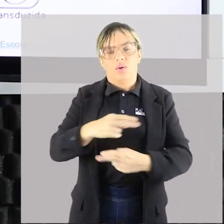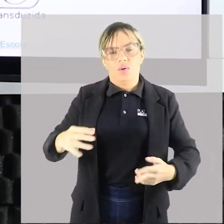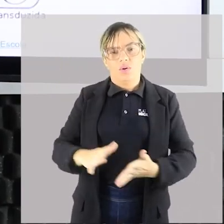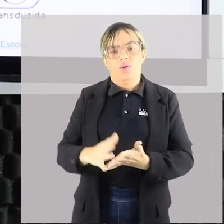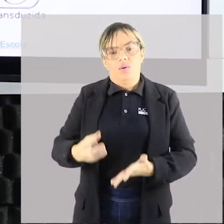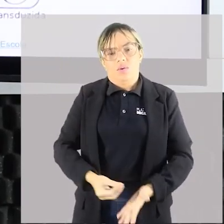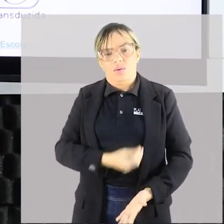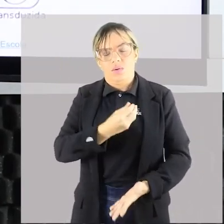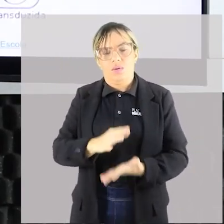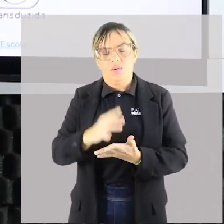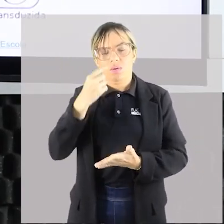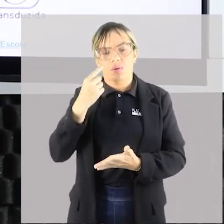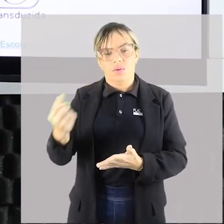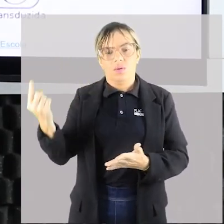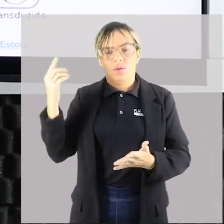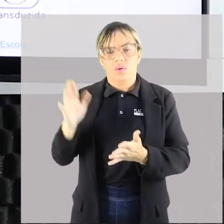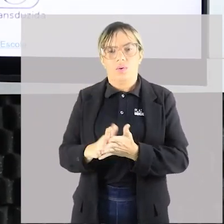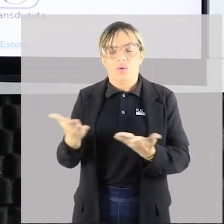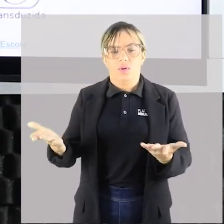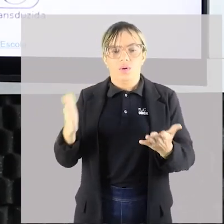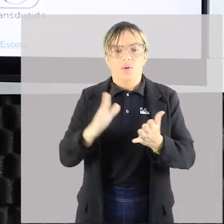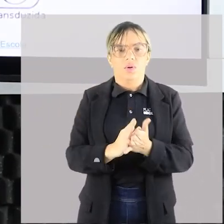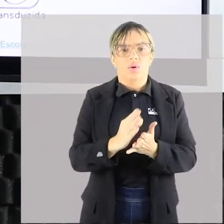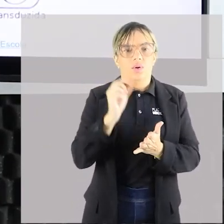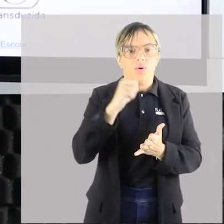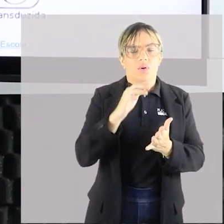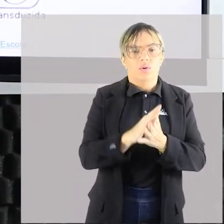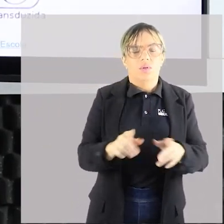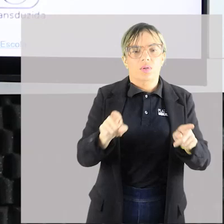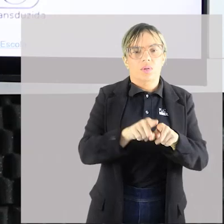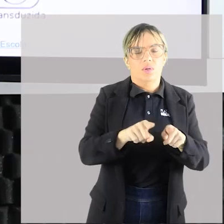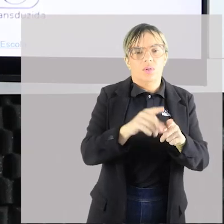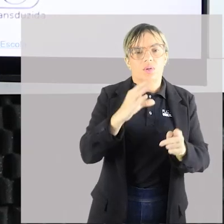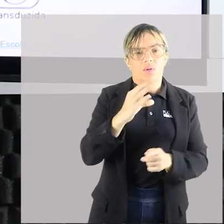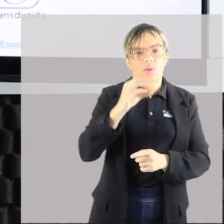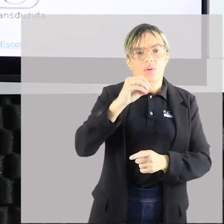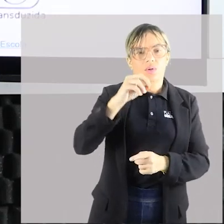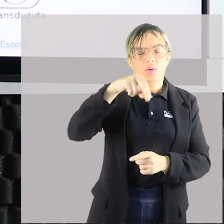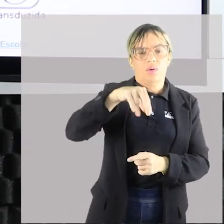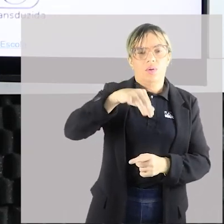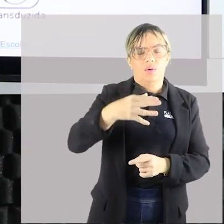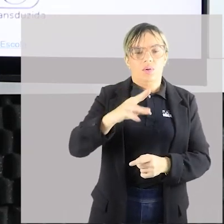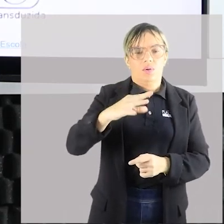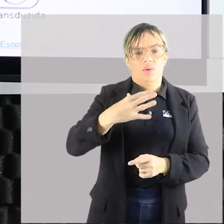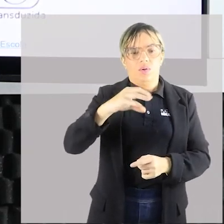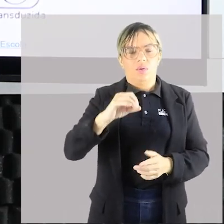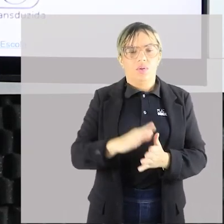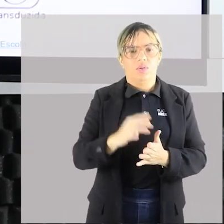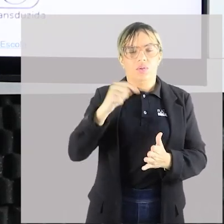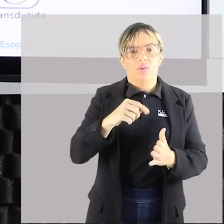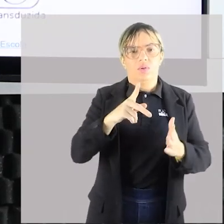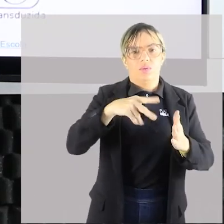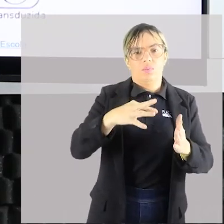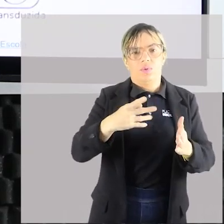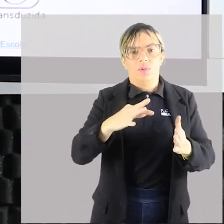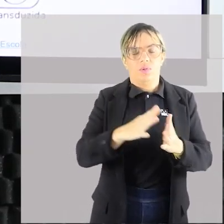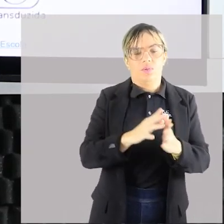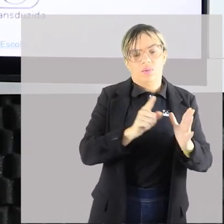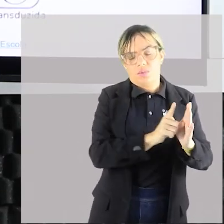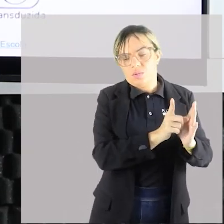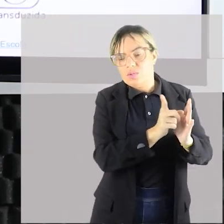certo? Então, assim como lá na conjugação, a gente falou da presença de uma ponte, aqui